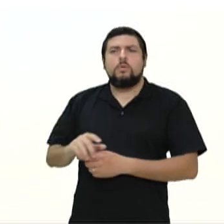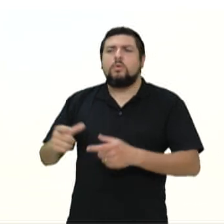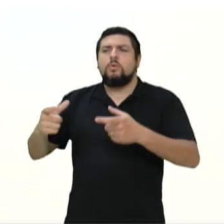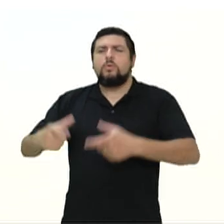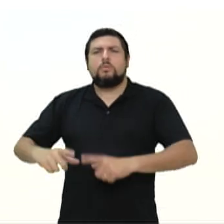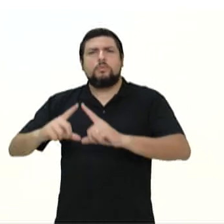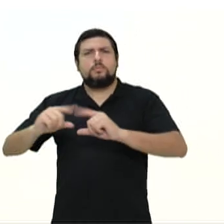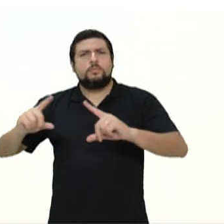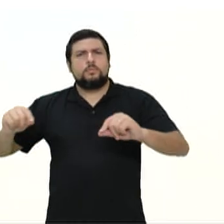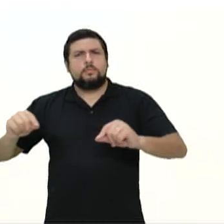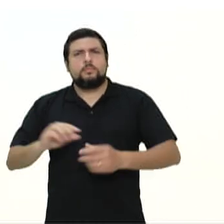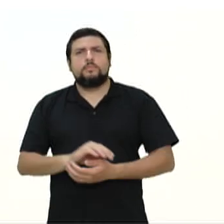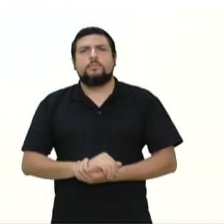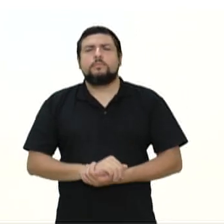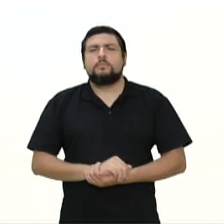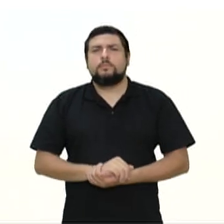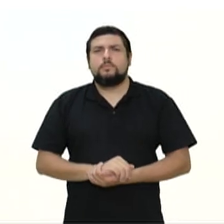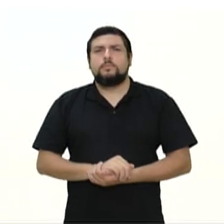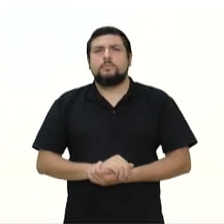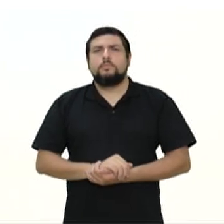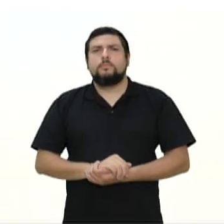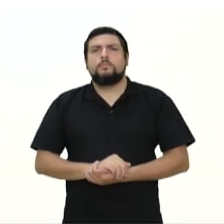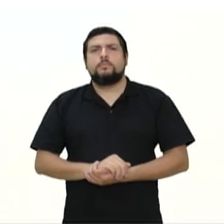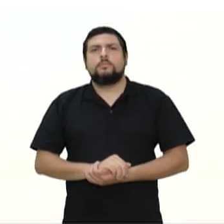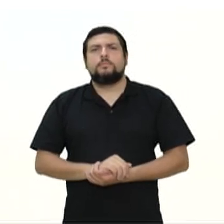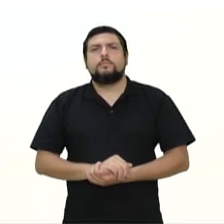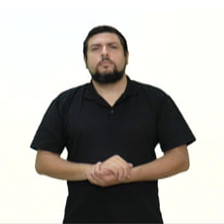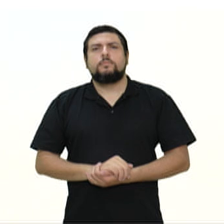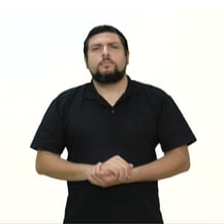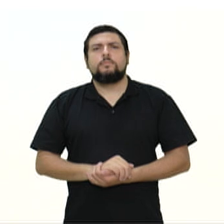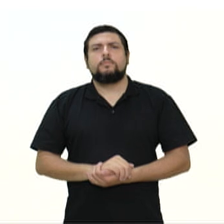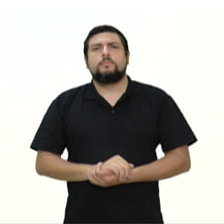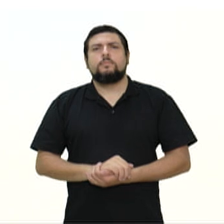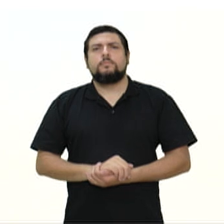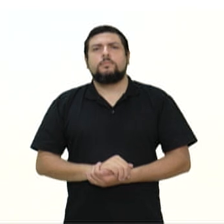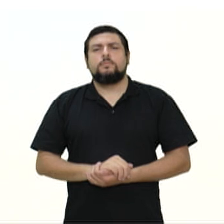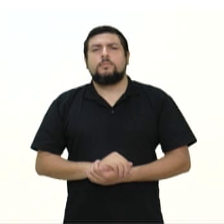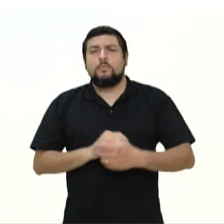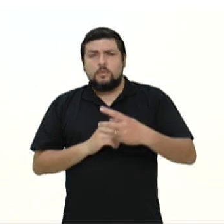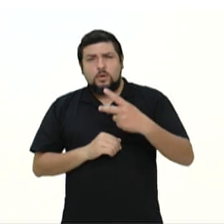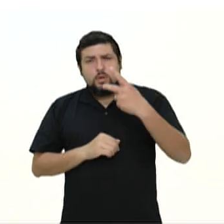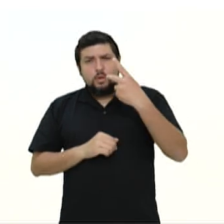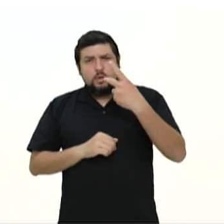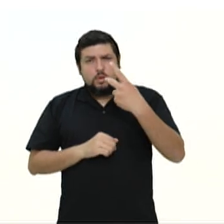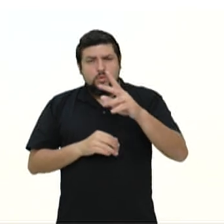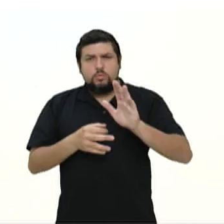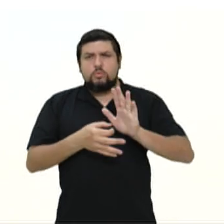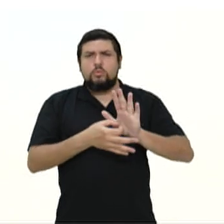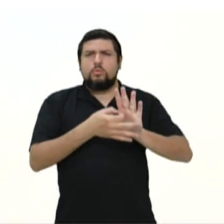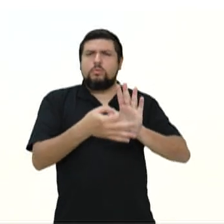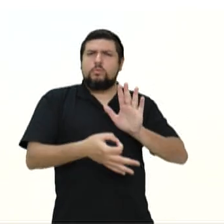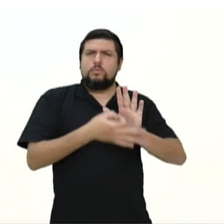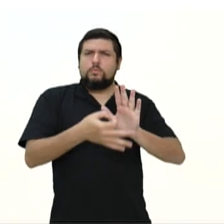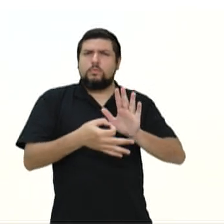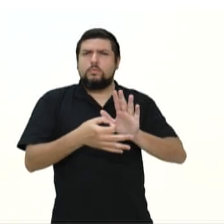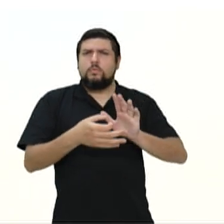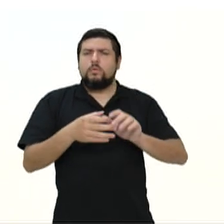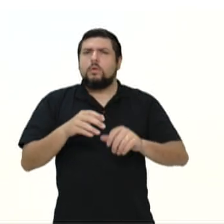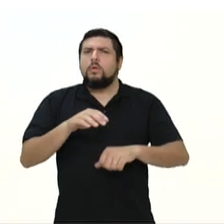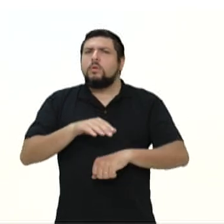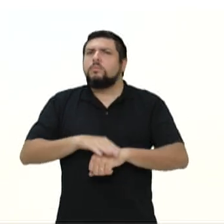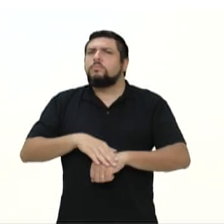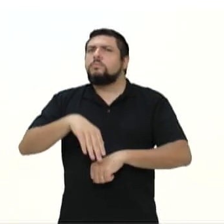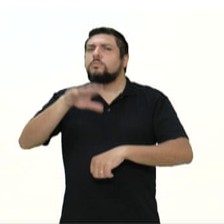Brasília. Veja qual será a questão. Em sua opinião, o que mais chama